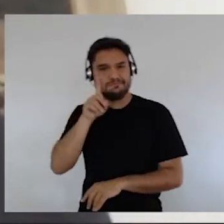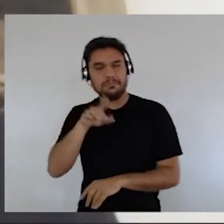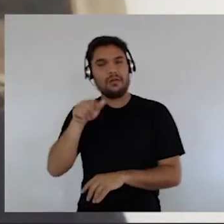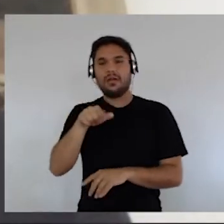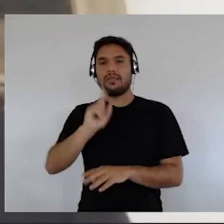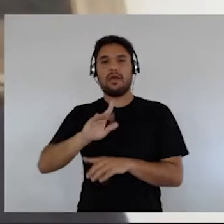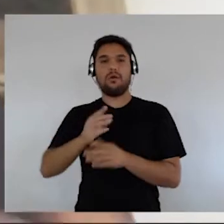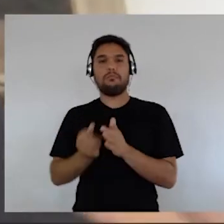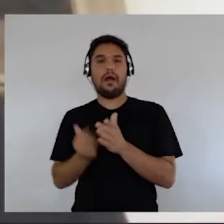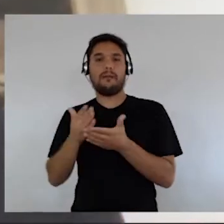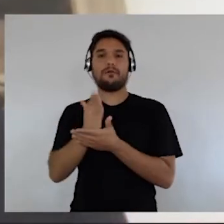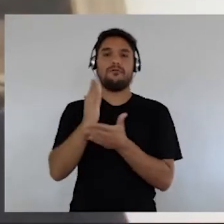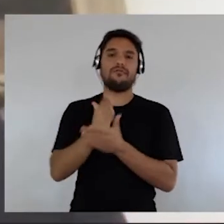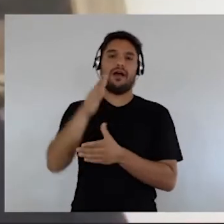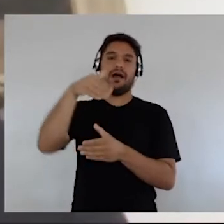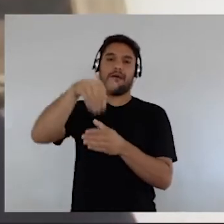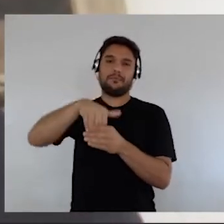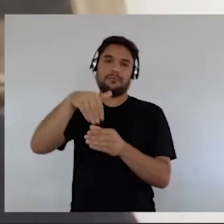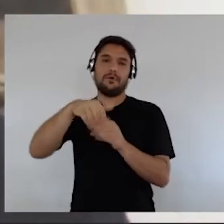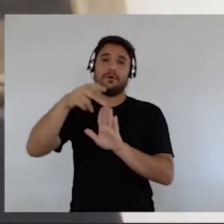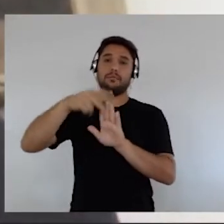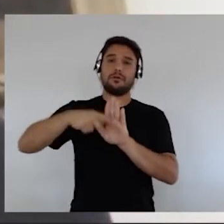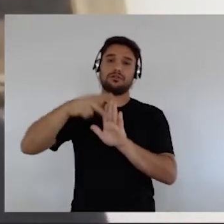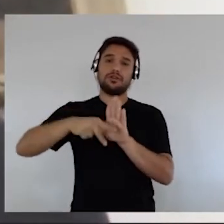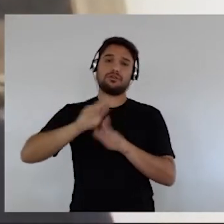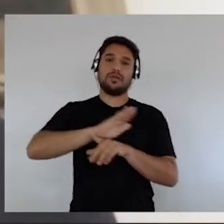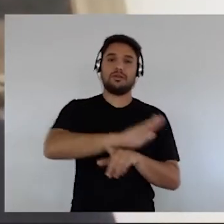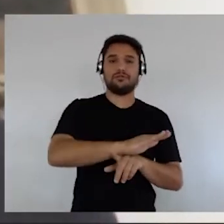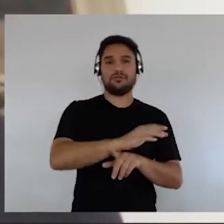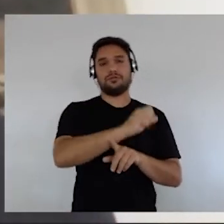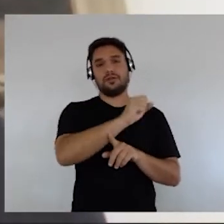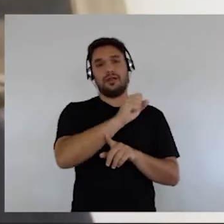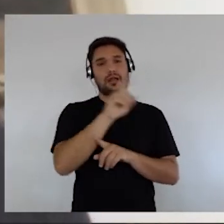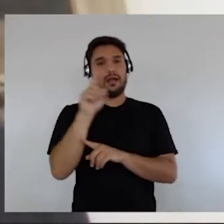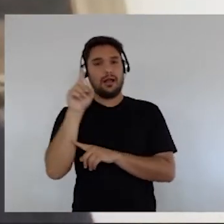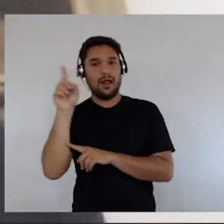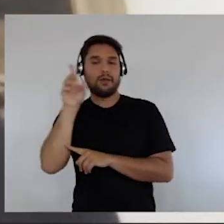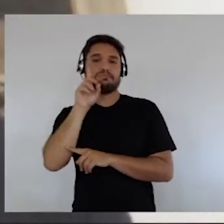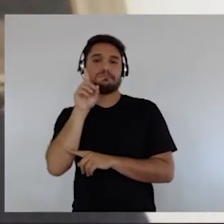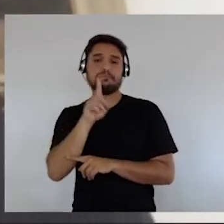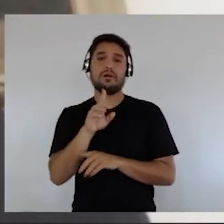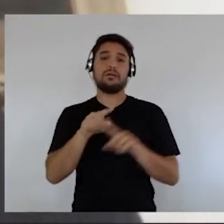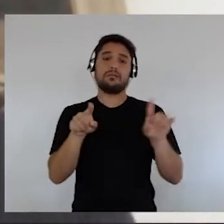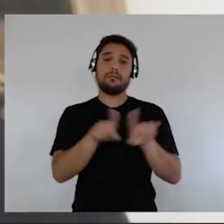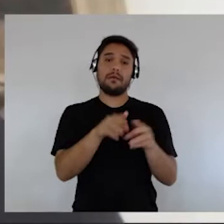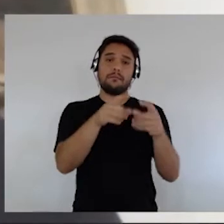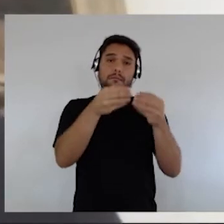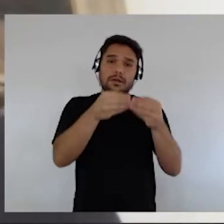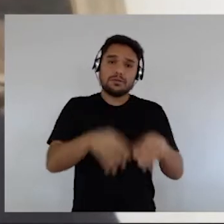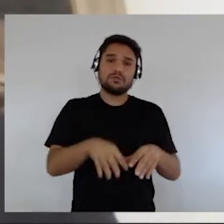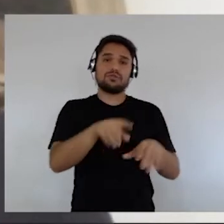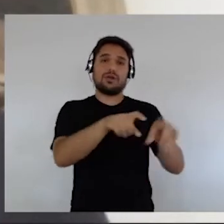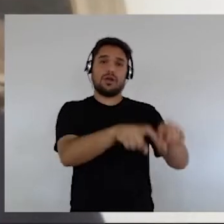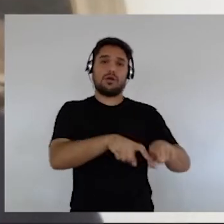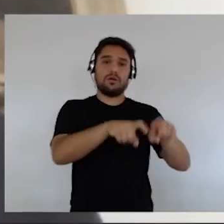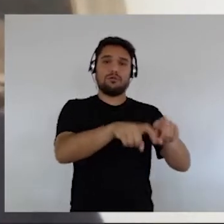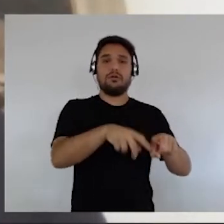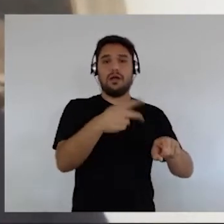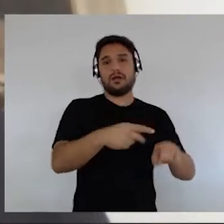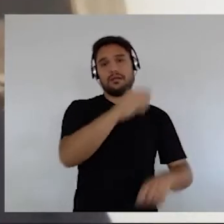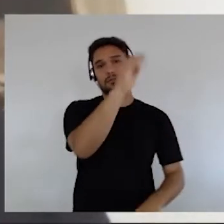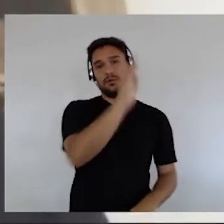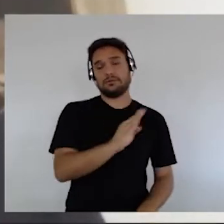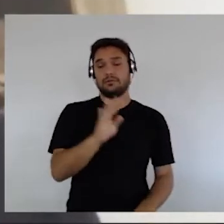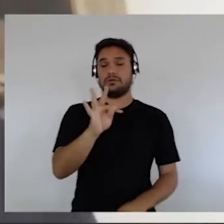nos Estados Unidos. Isso também afeta aqui toda a economia brasileira, especificamente o agronegócio. Os traders